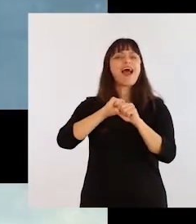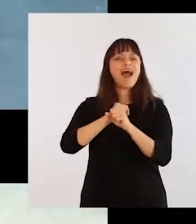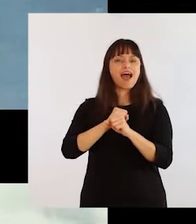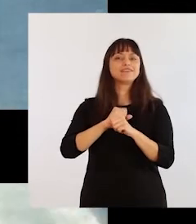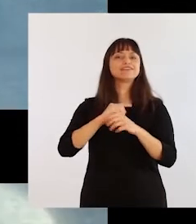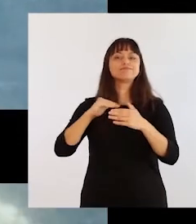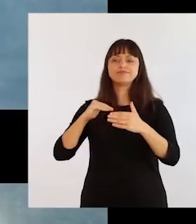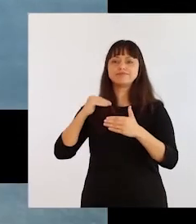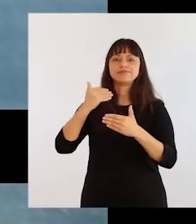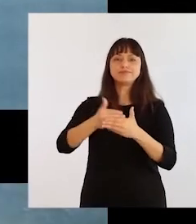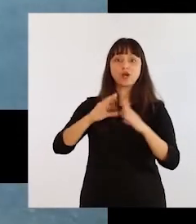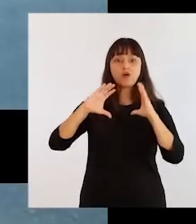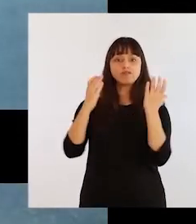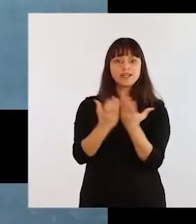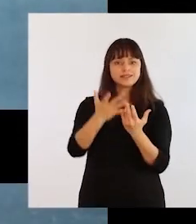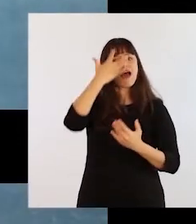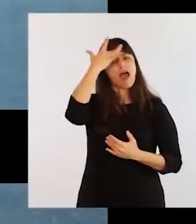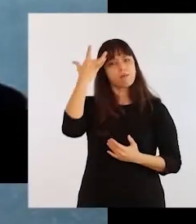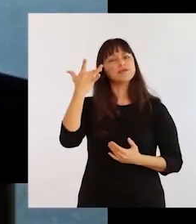ans, les gens avaient compris ça.